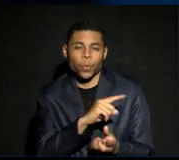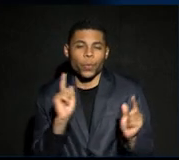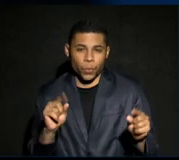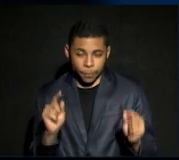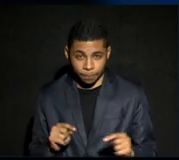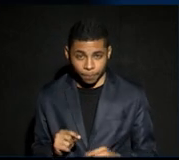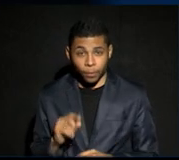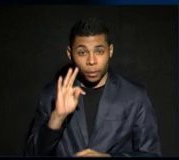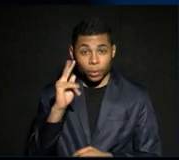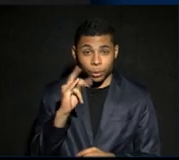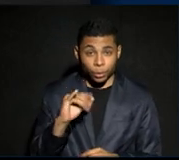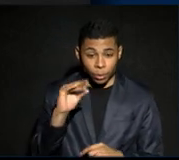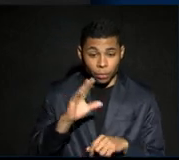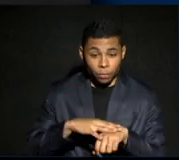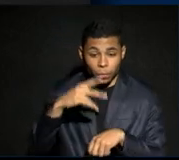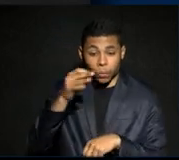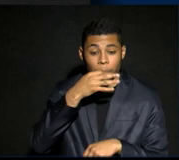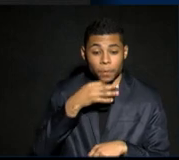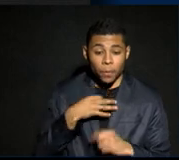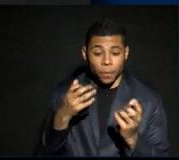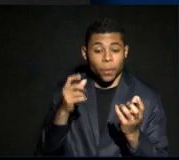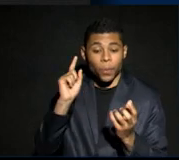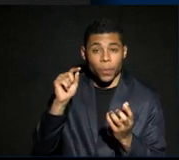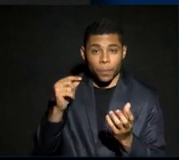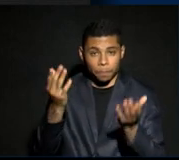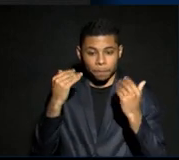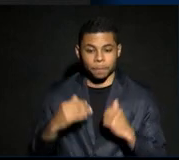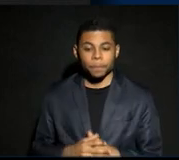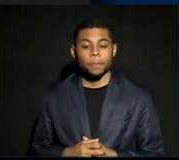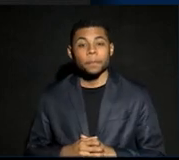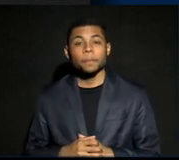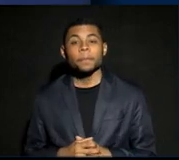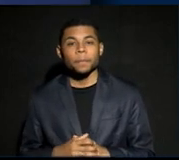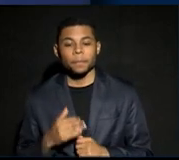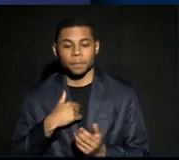começar falando aí sobre a sua opinião? Não, eu quero começar, sim.